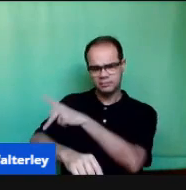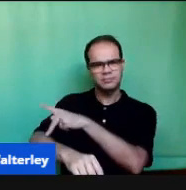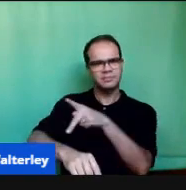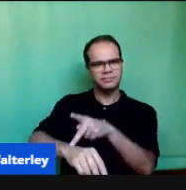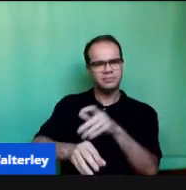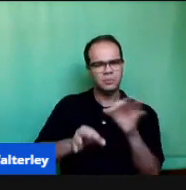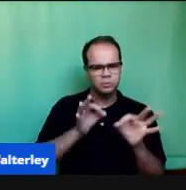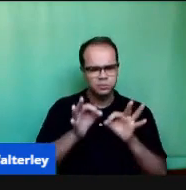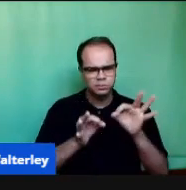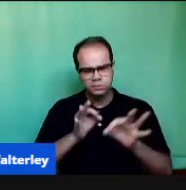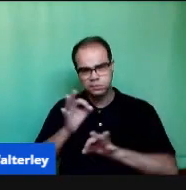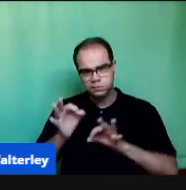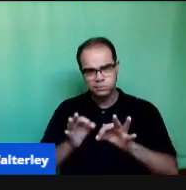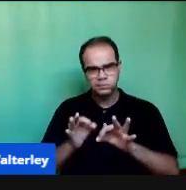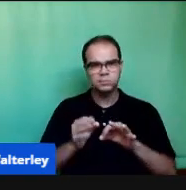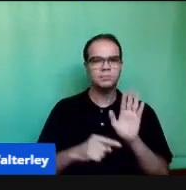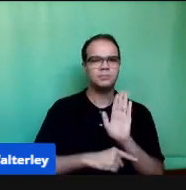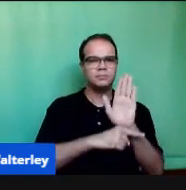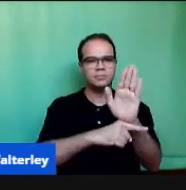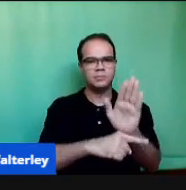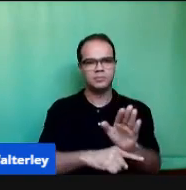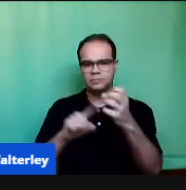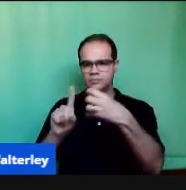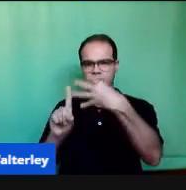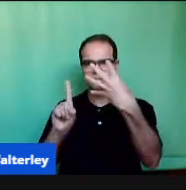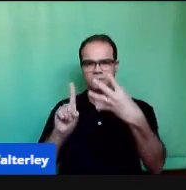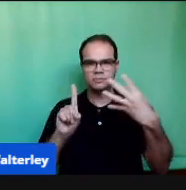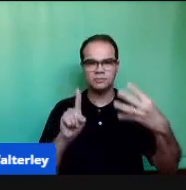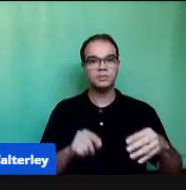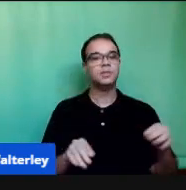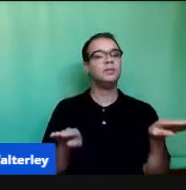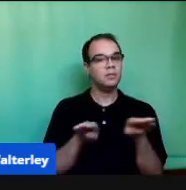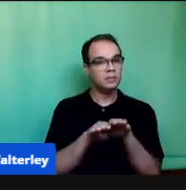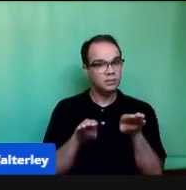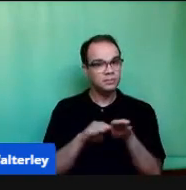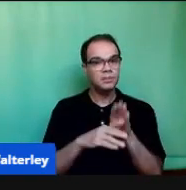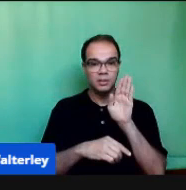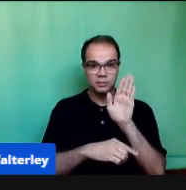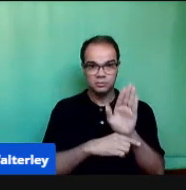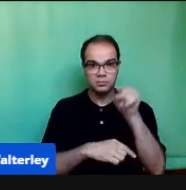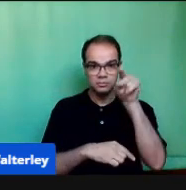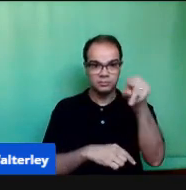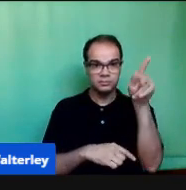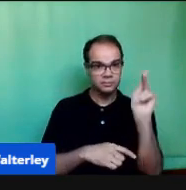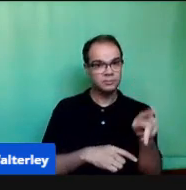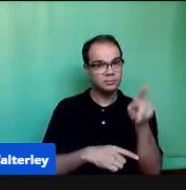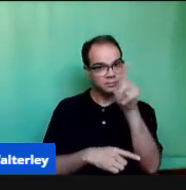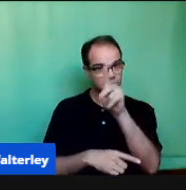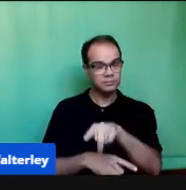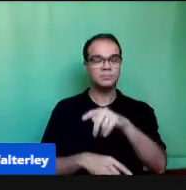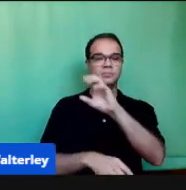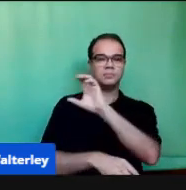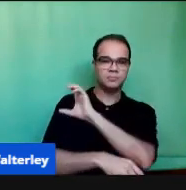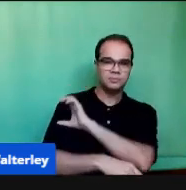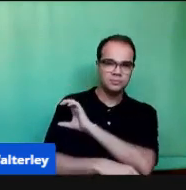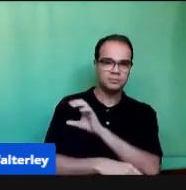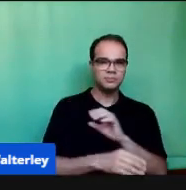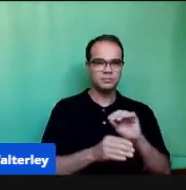bem intuitivos, com uma linguagem acessível para que a gente